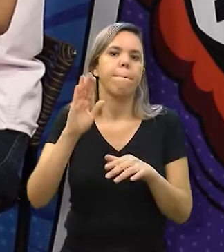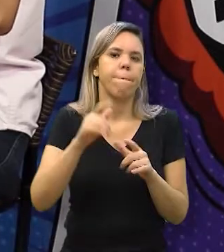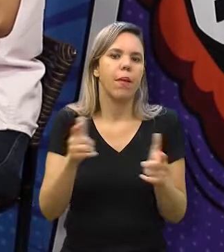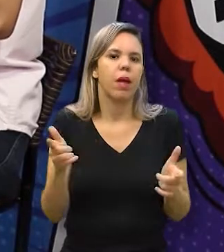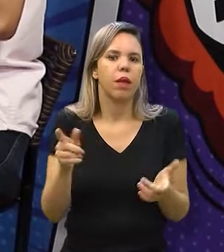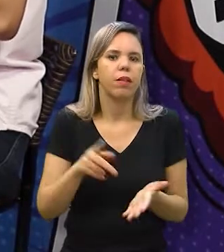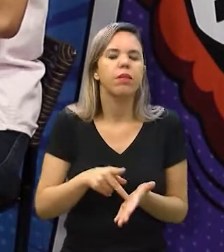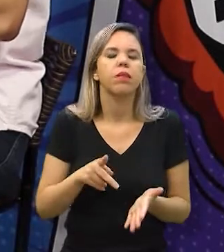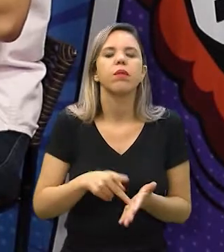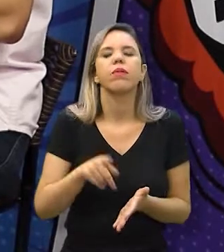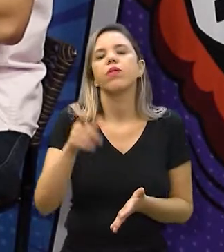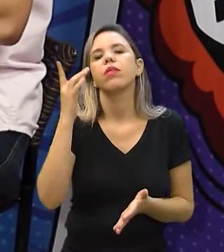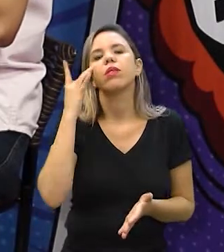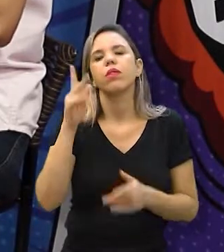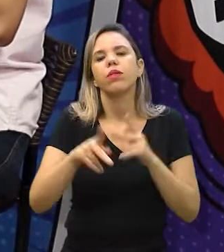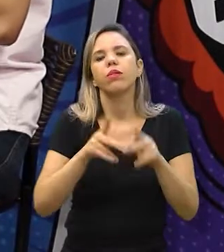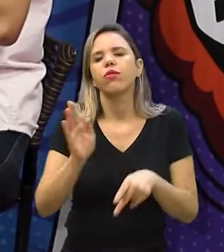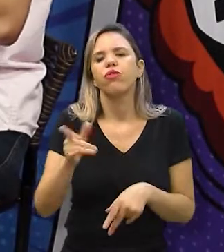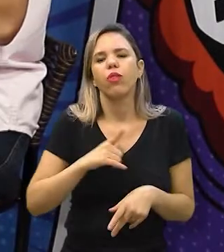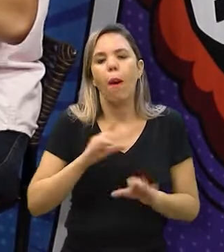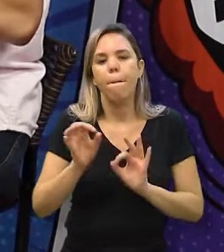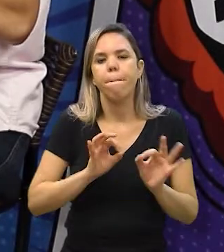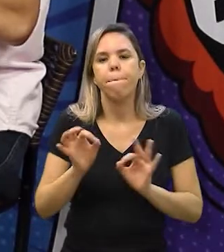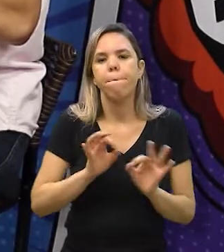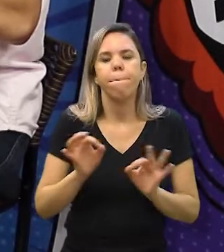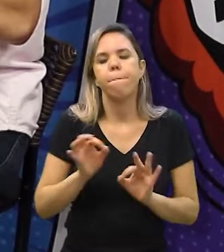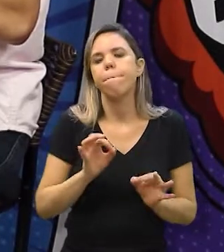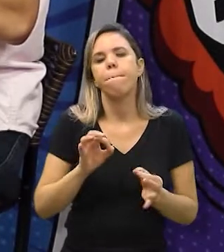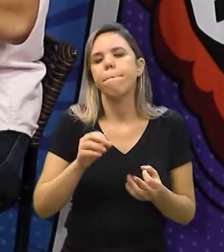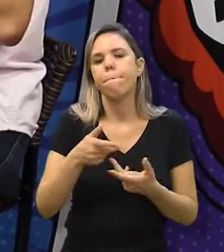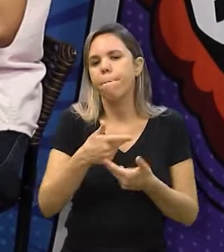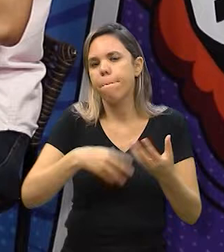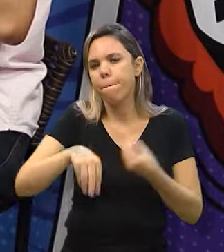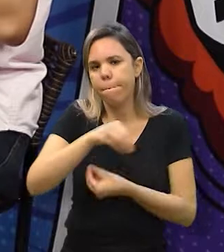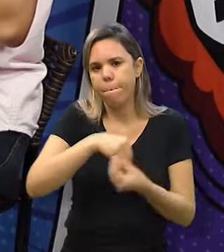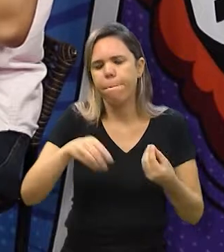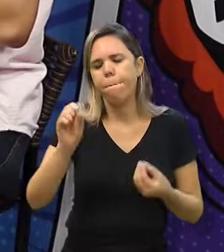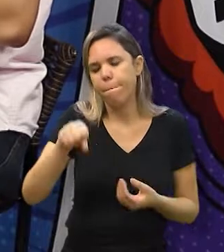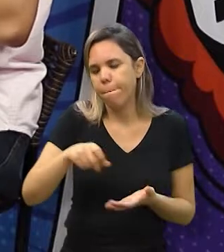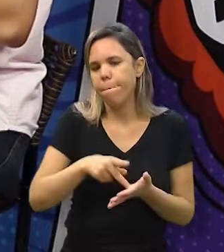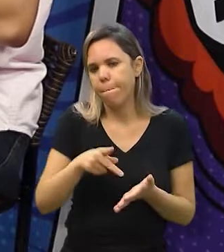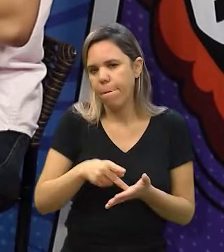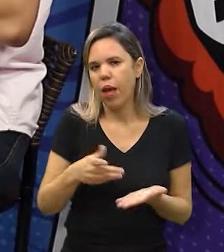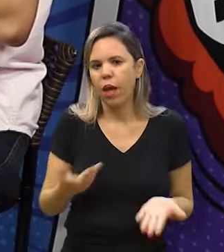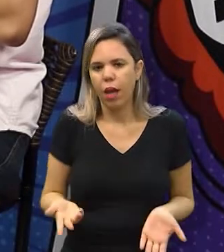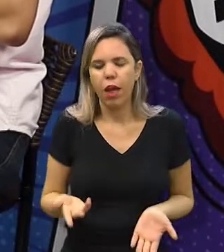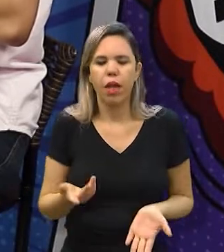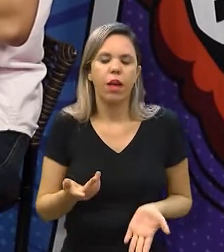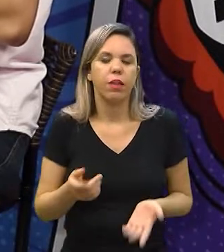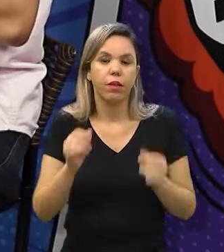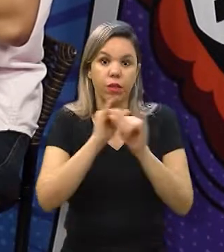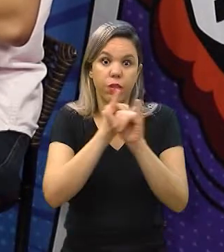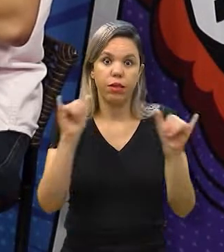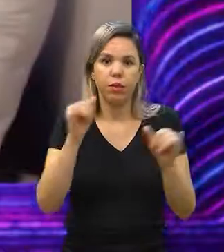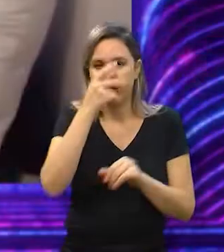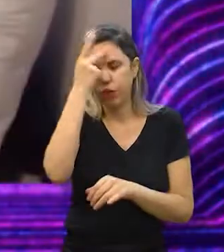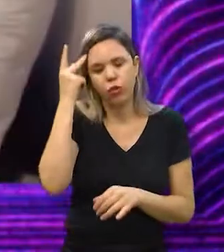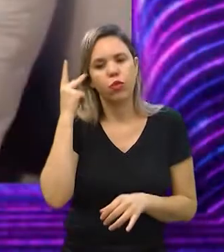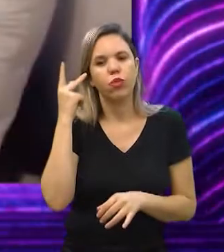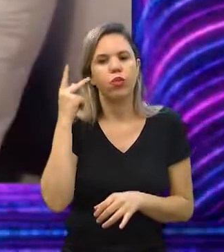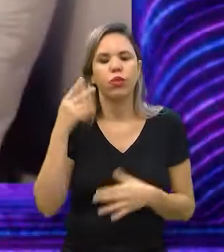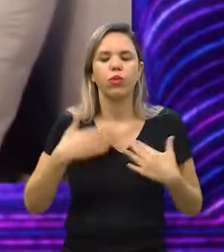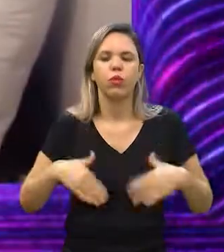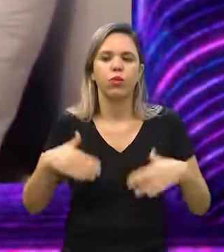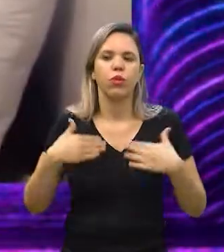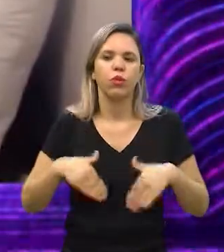maior ainda, né? Então, você acha que o público já está preparado para esse multiverso? Ah, sem dúvida! E eu vou dar um alerta aí.